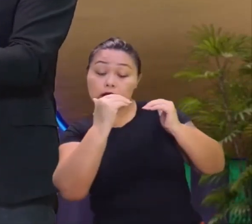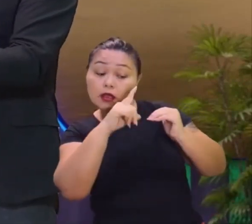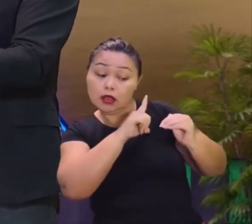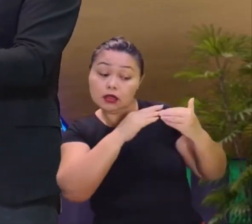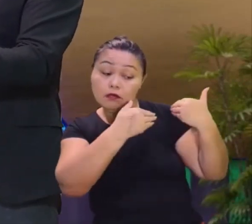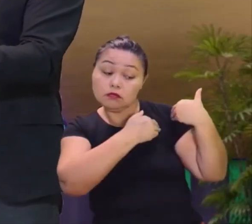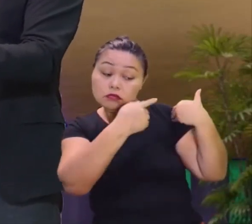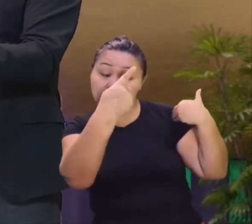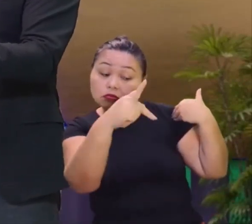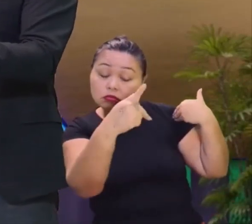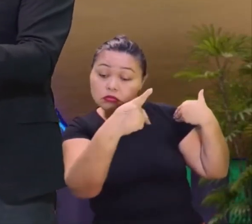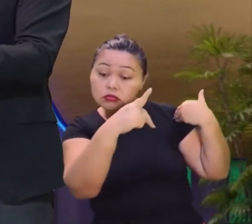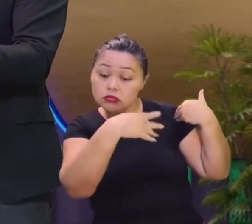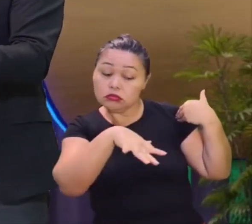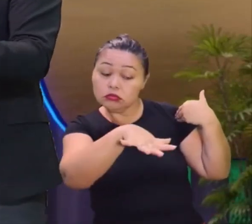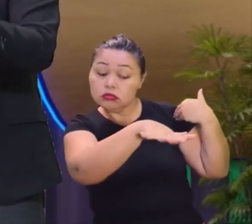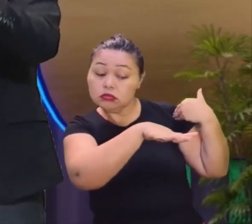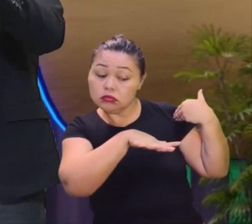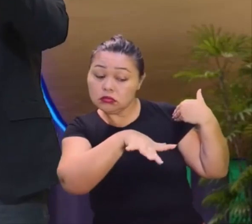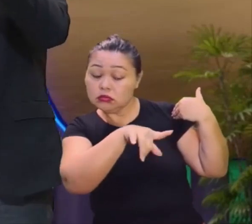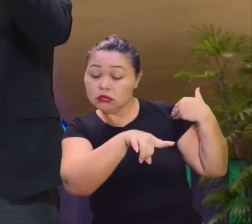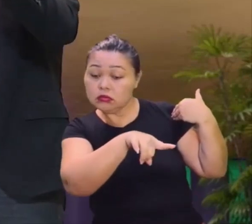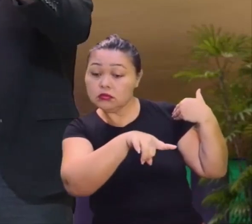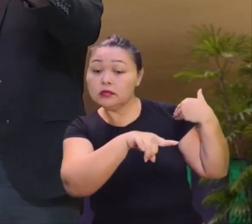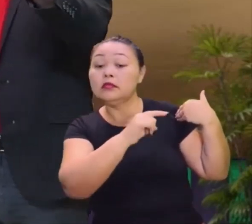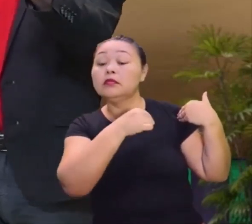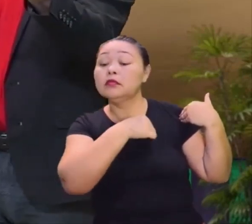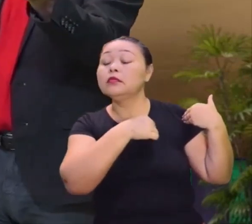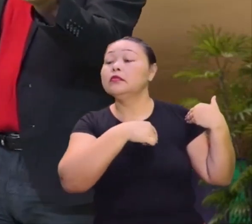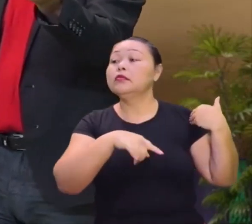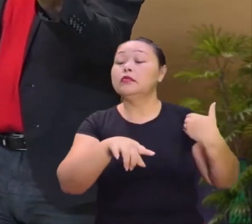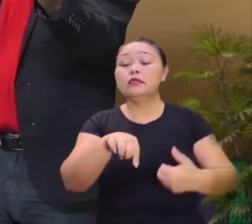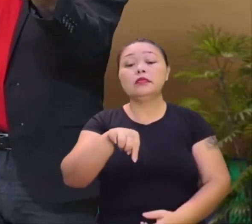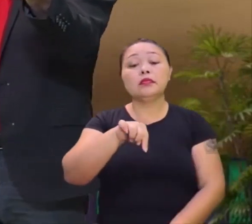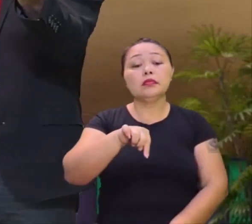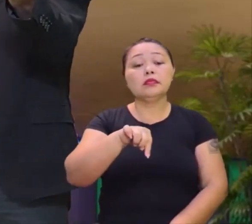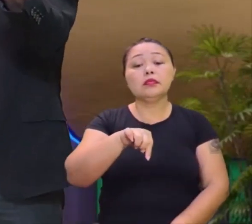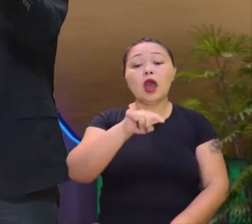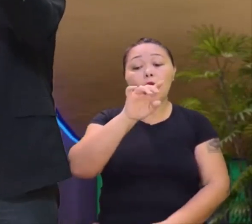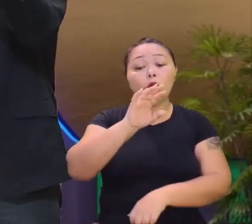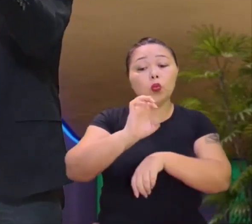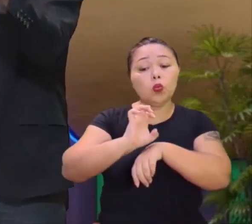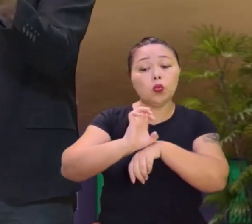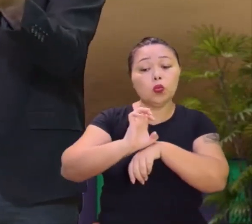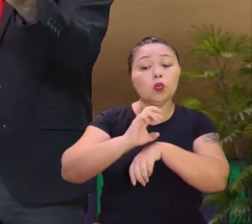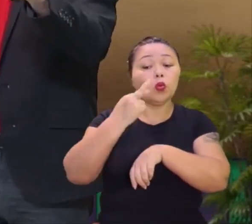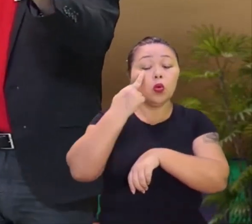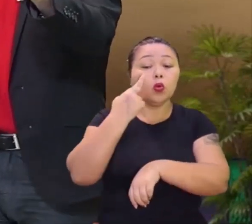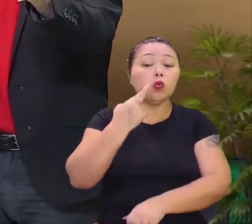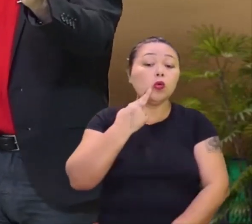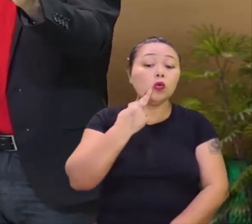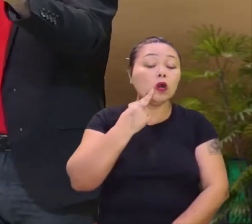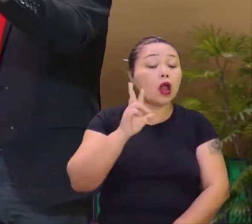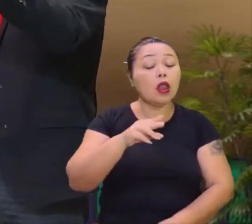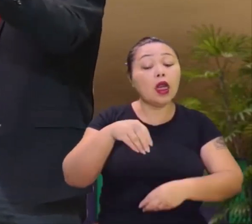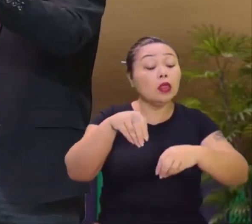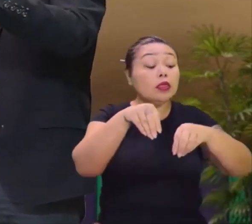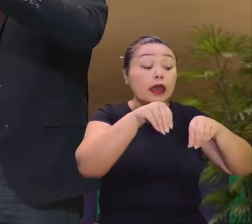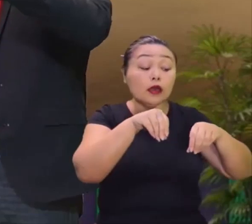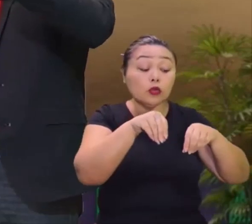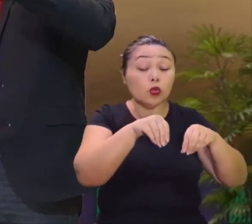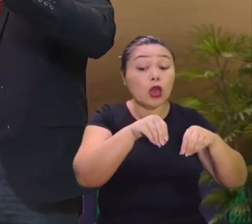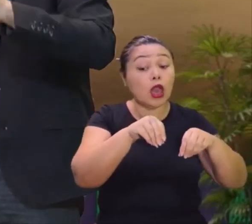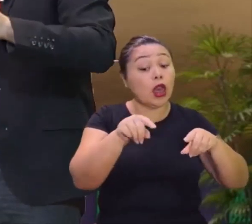Muito bem. Ok? Então, galera, nesse momento aí que Rondônia se torna um território, ele ainda não